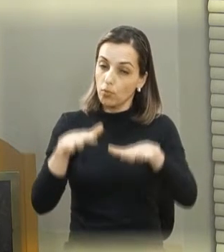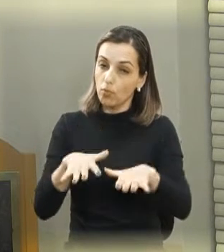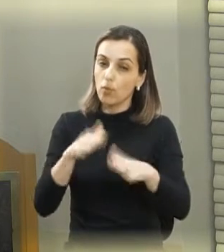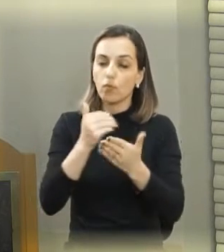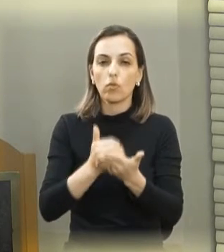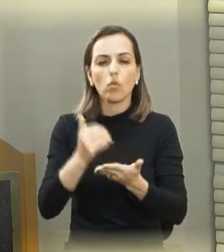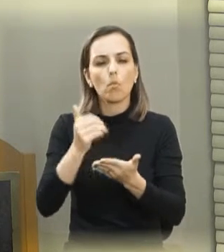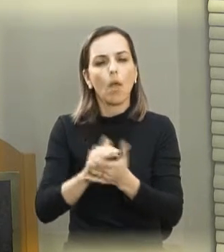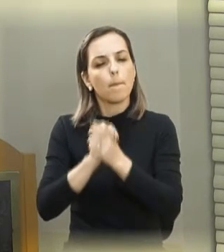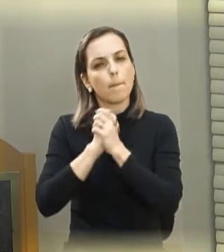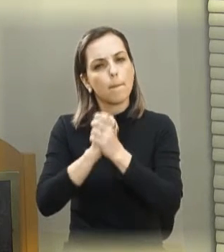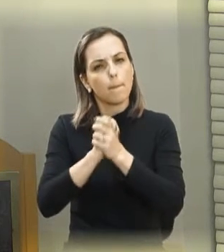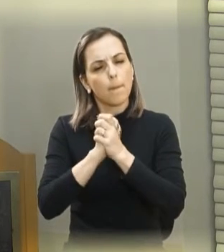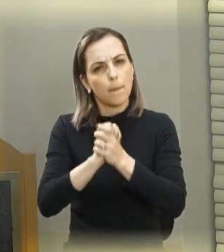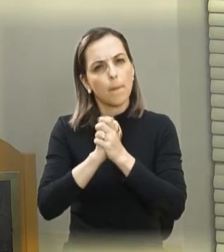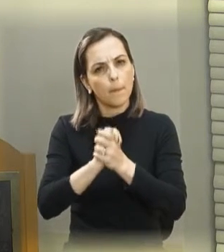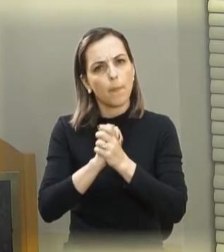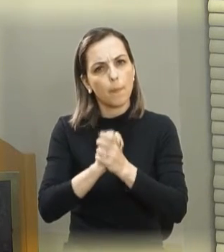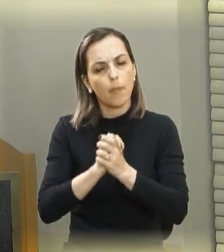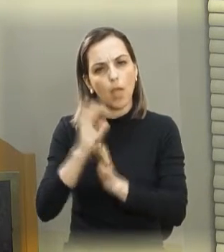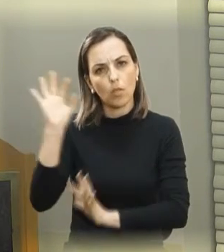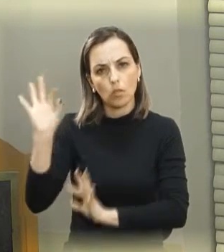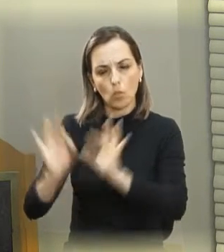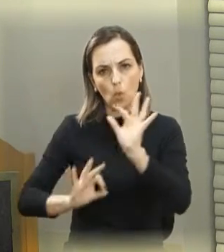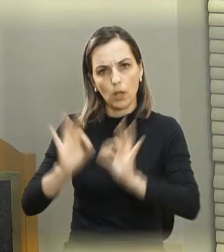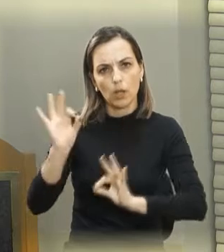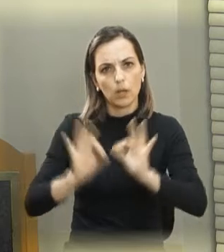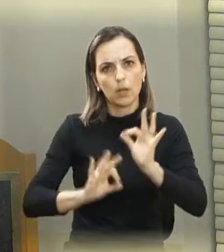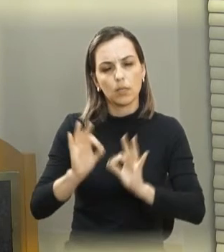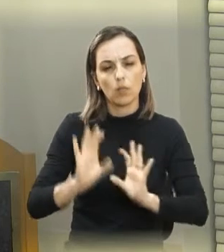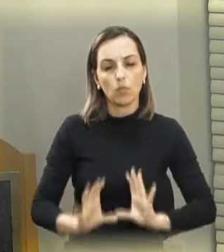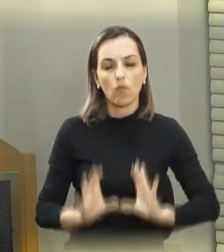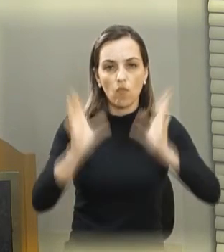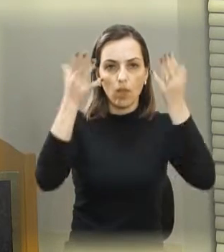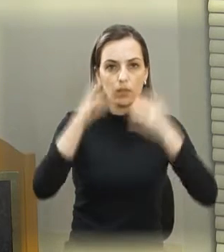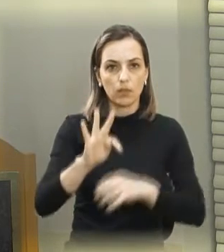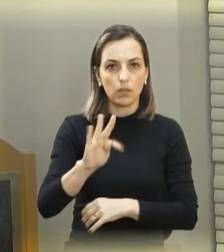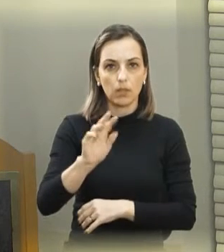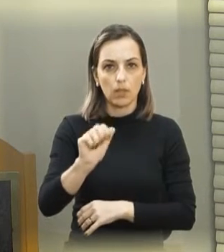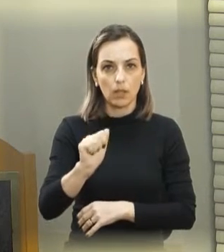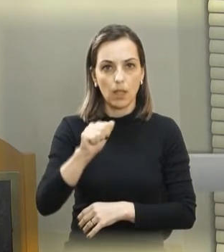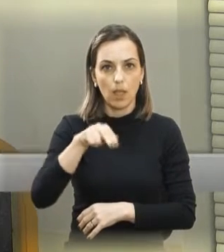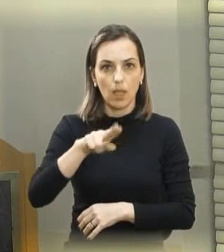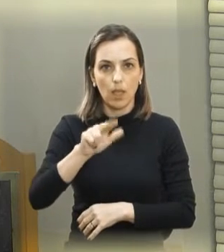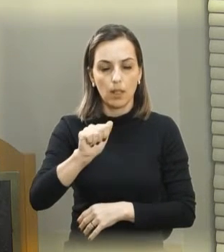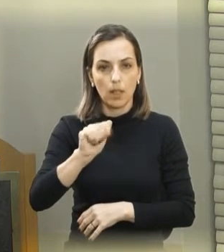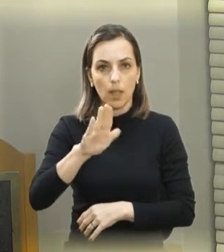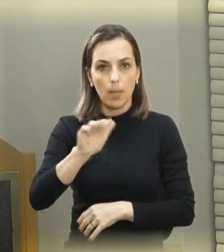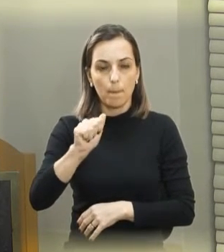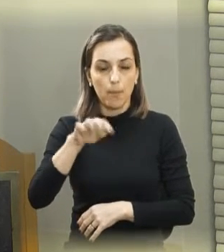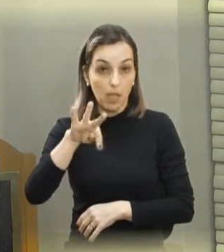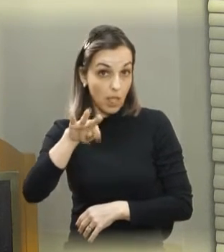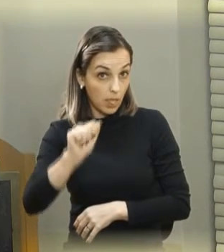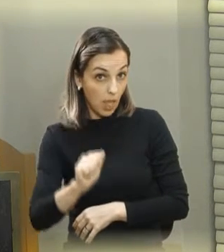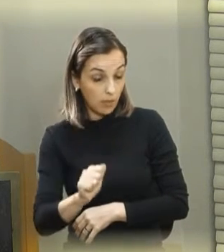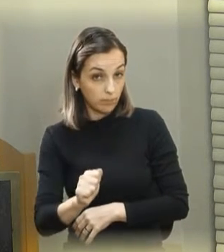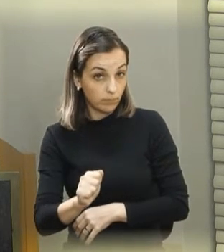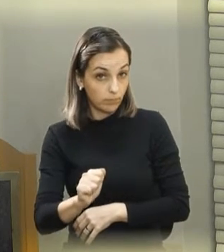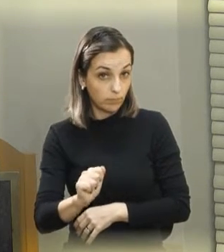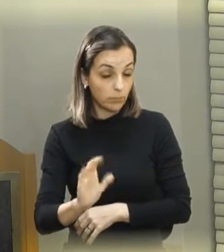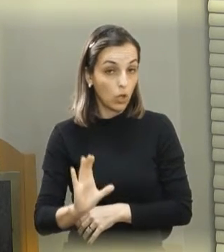iniciantes fala parabenizando todos os organizadores do tanabata Matsuri na sua 24ª edição que ocorreu